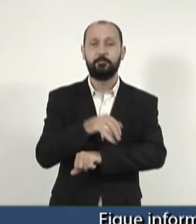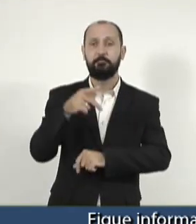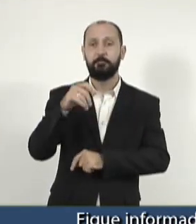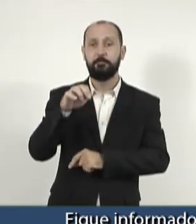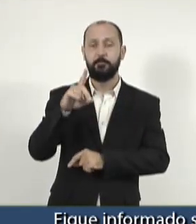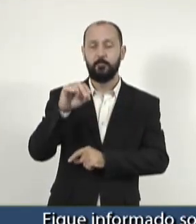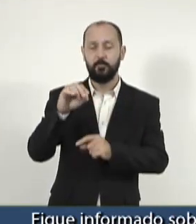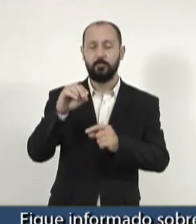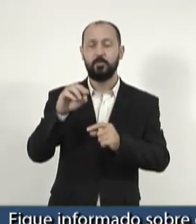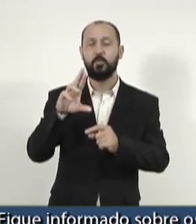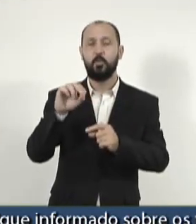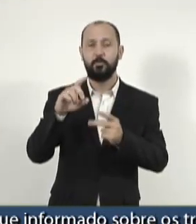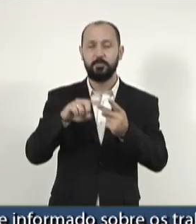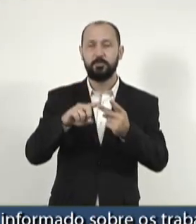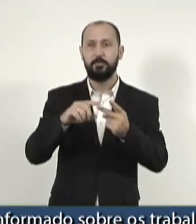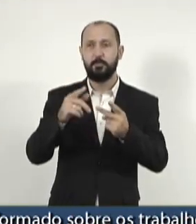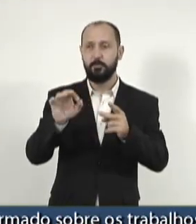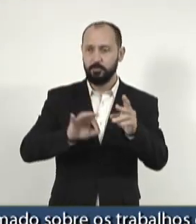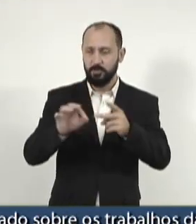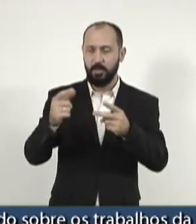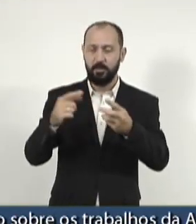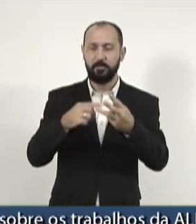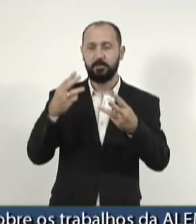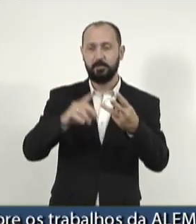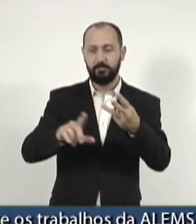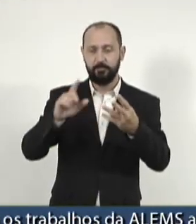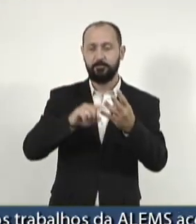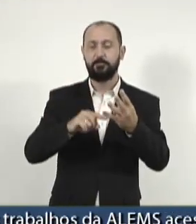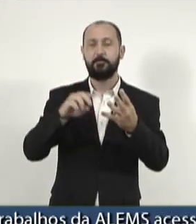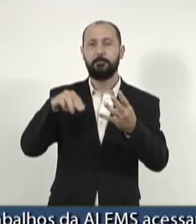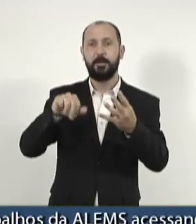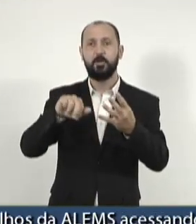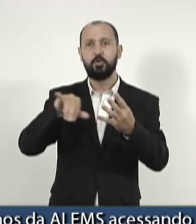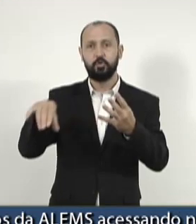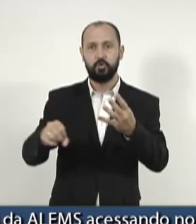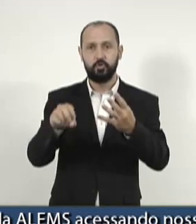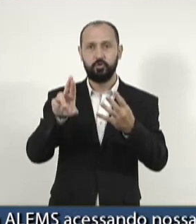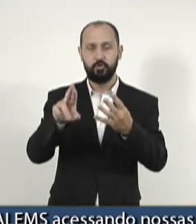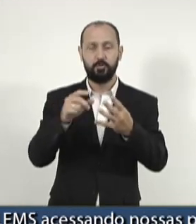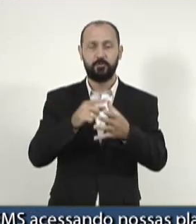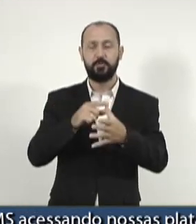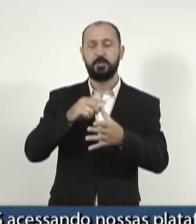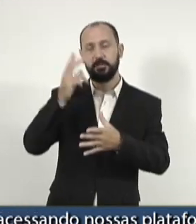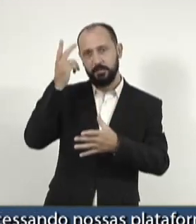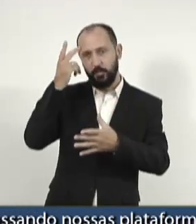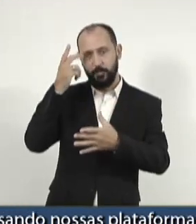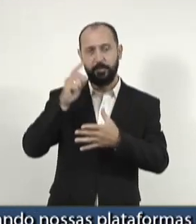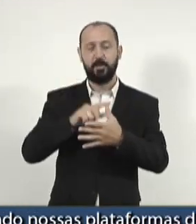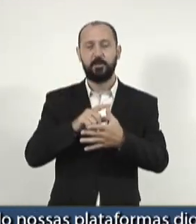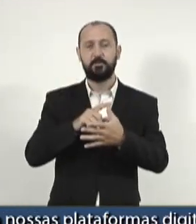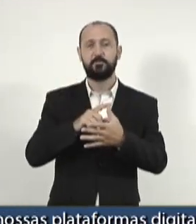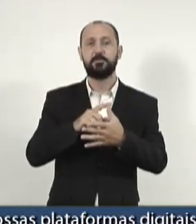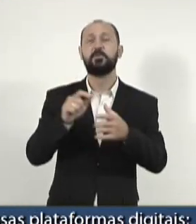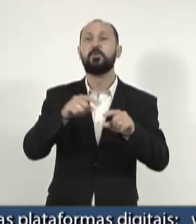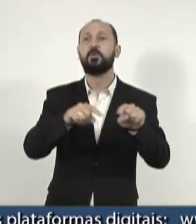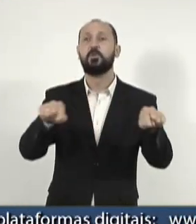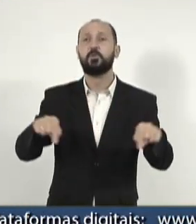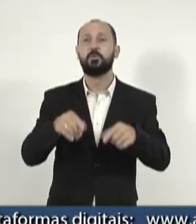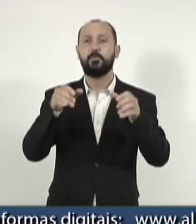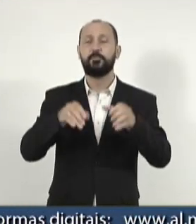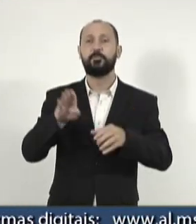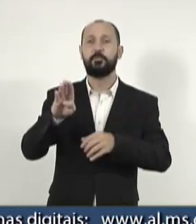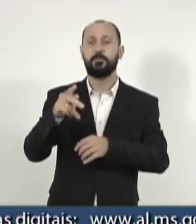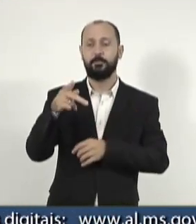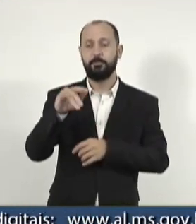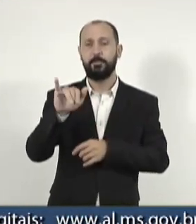Pedro Gomes, projetada A, Três Lagoas, Major Tomás Gonçalves e São Paulo, localizadas no